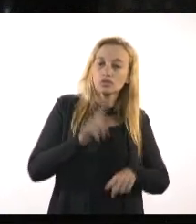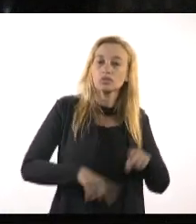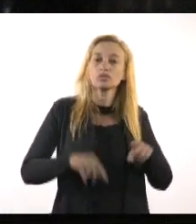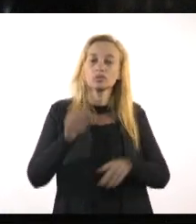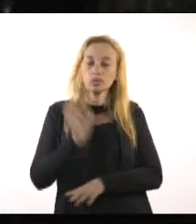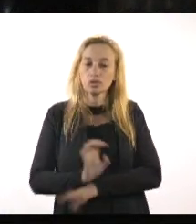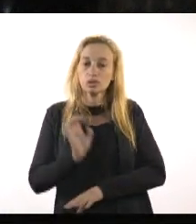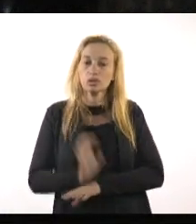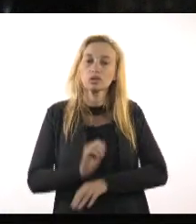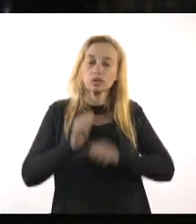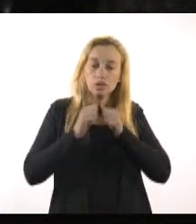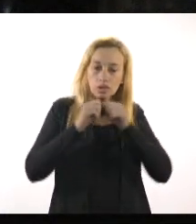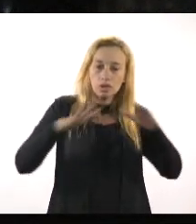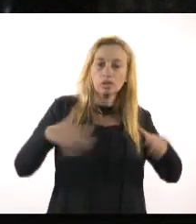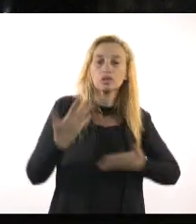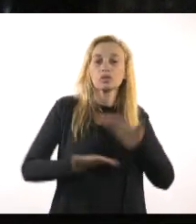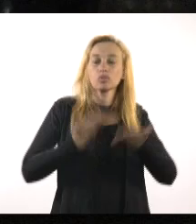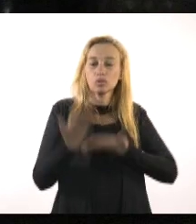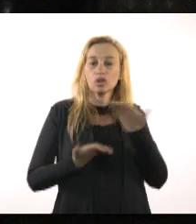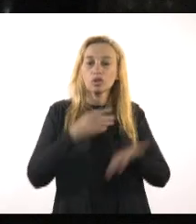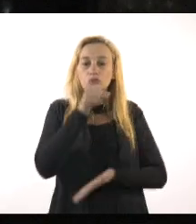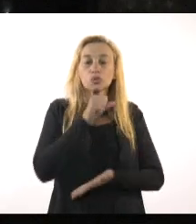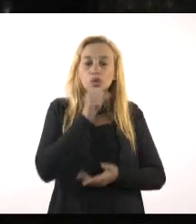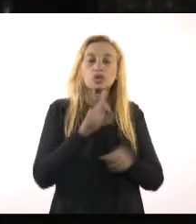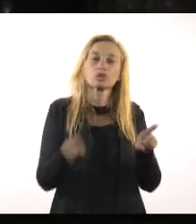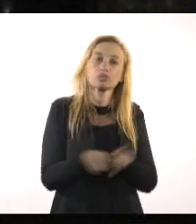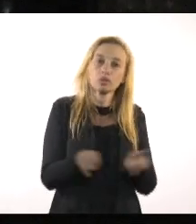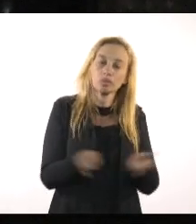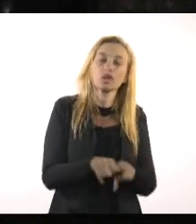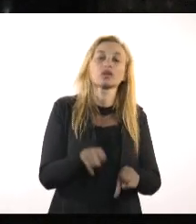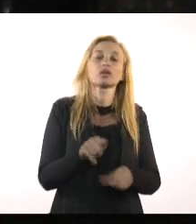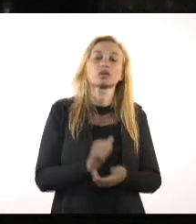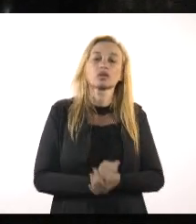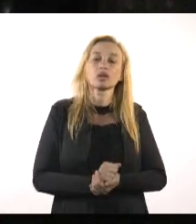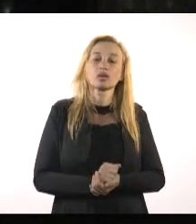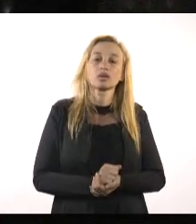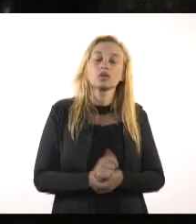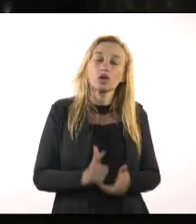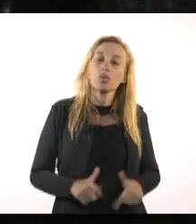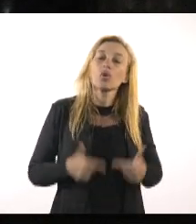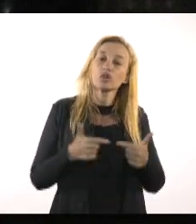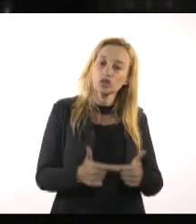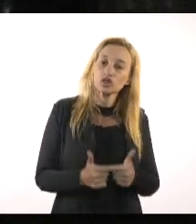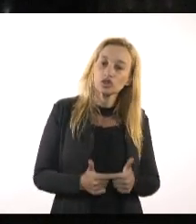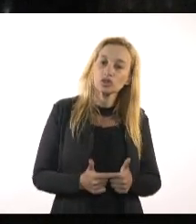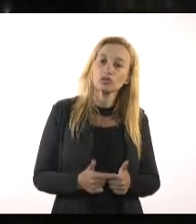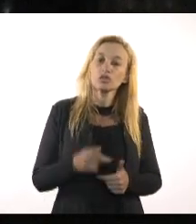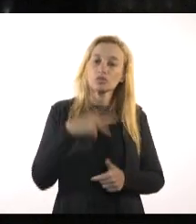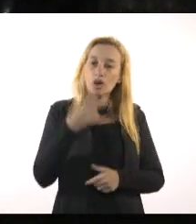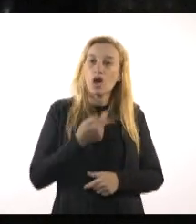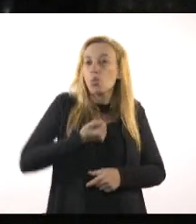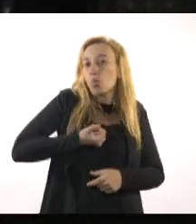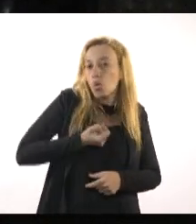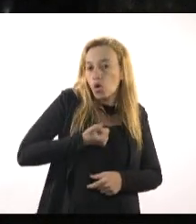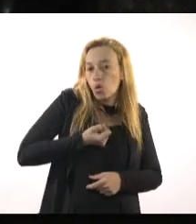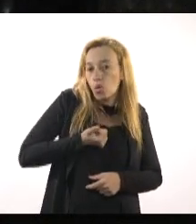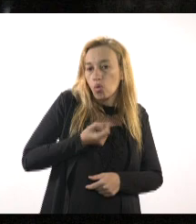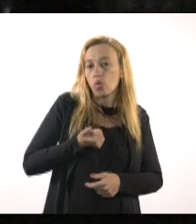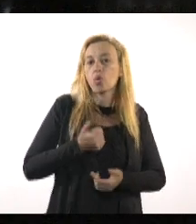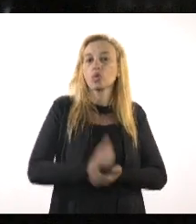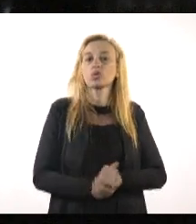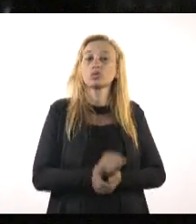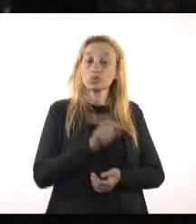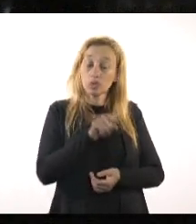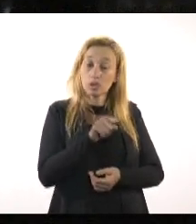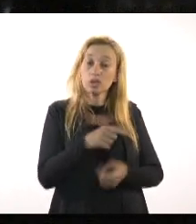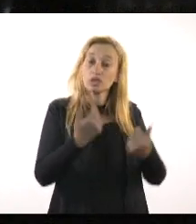abertos, né, ao cuidado do idoso, que também, né, é uma forma da gente falar um pouco, né, desse que